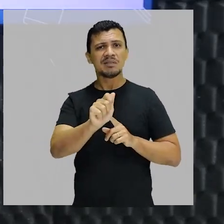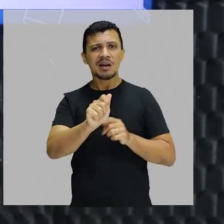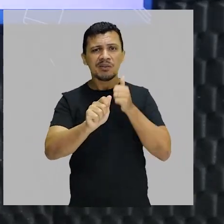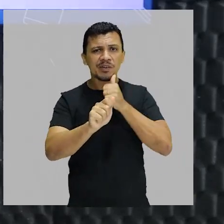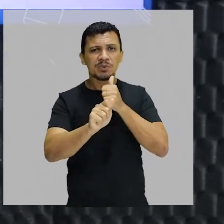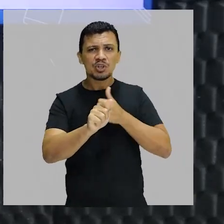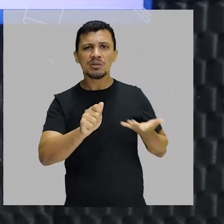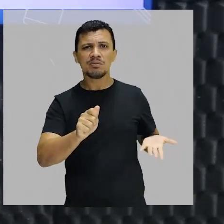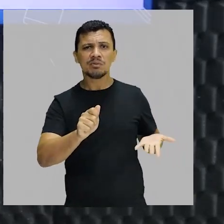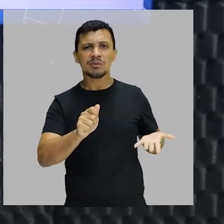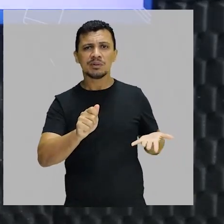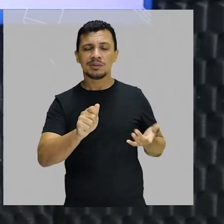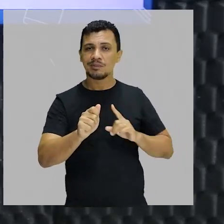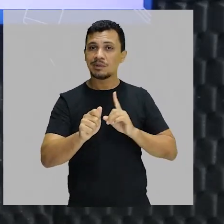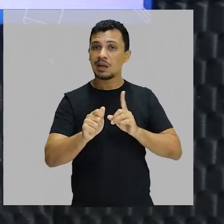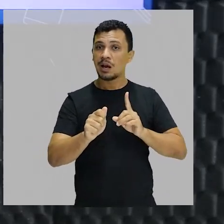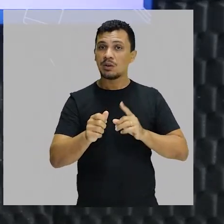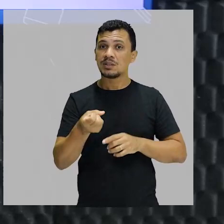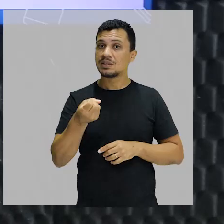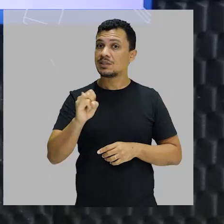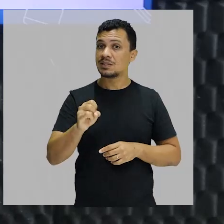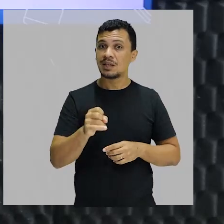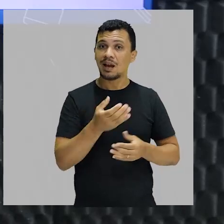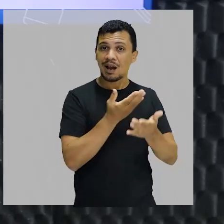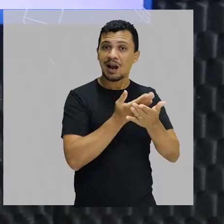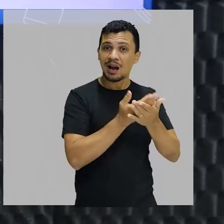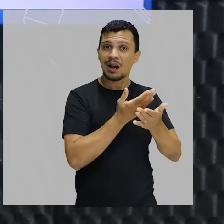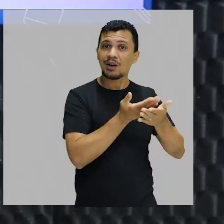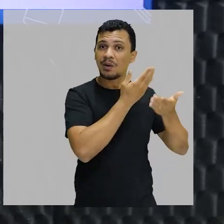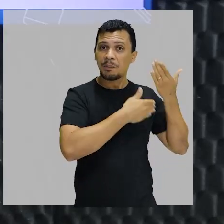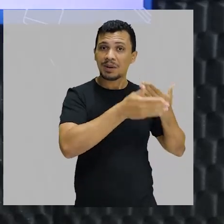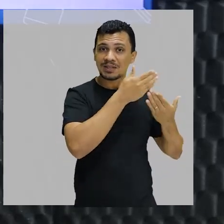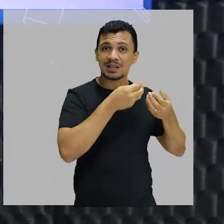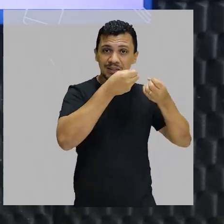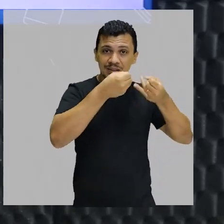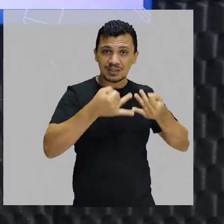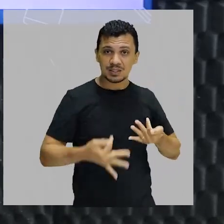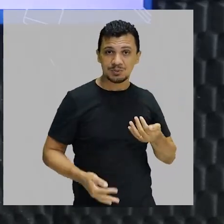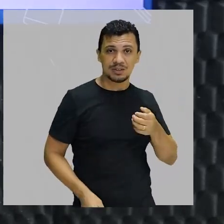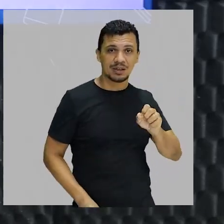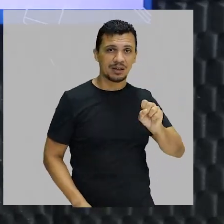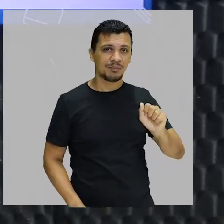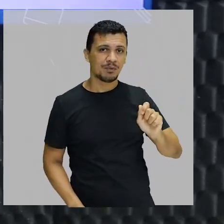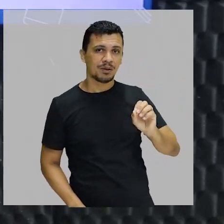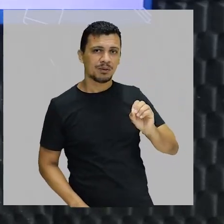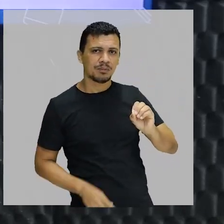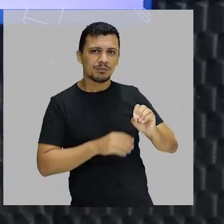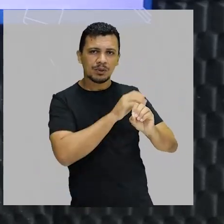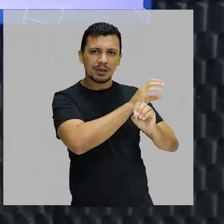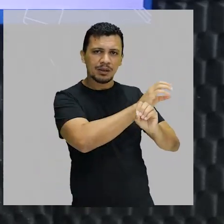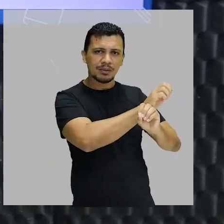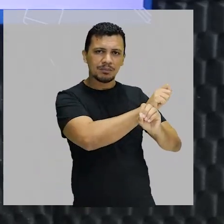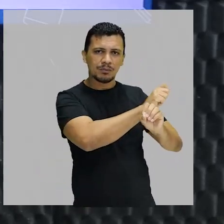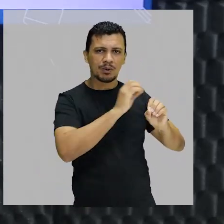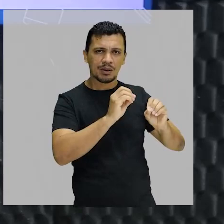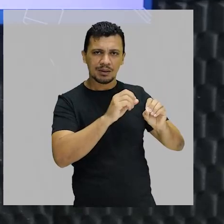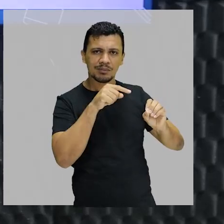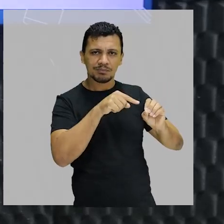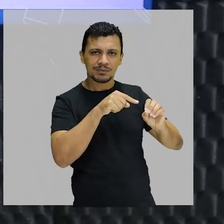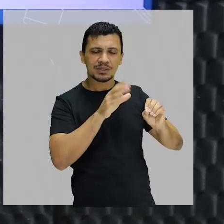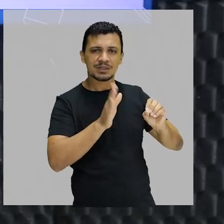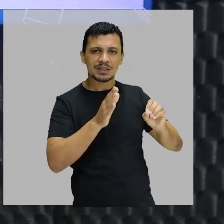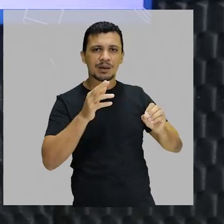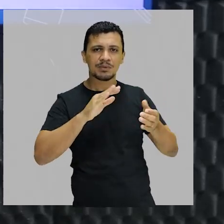Não. Lá, se você não perdeu a aula de artigo, que foi a aula passada, você sabe que lá significa o, a,